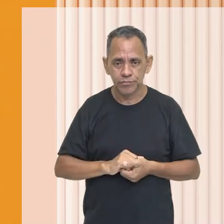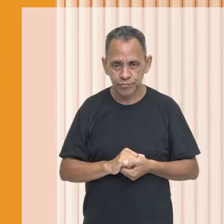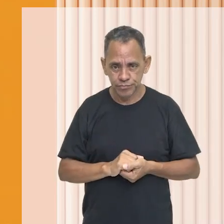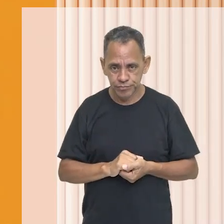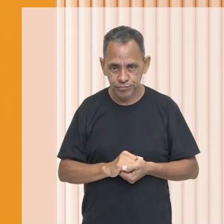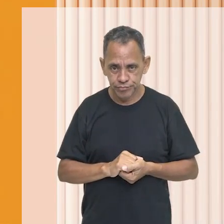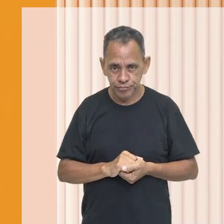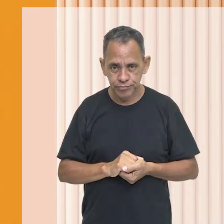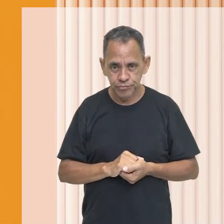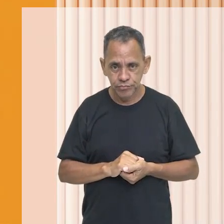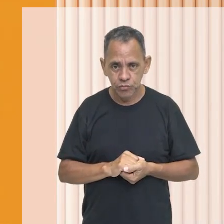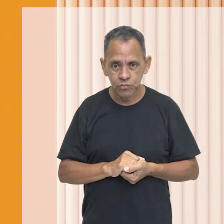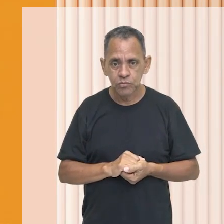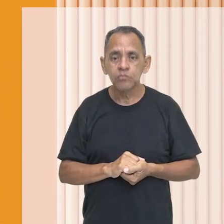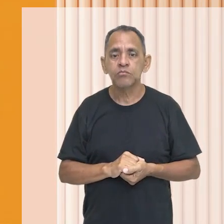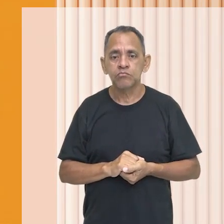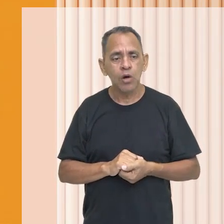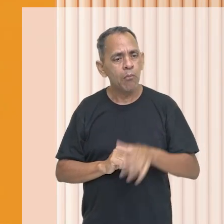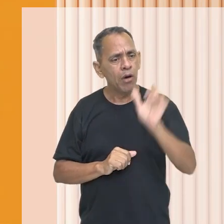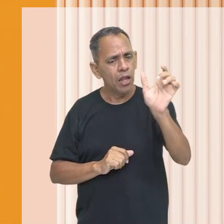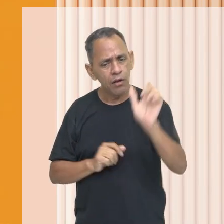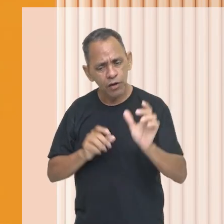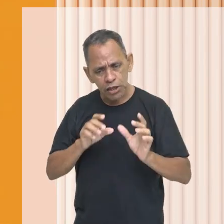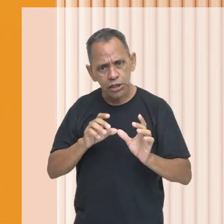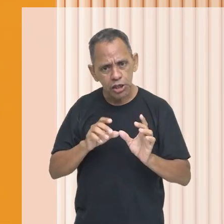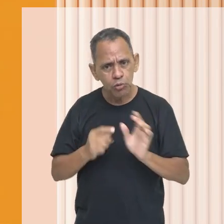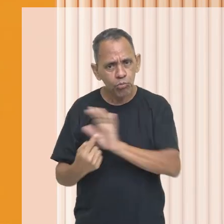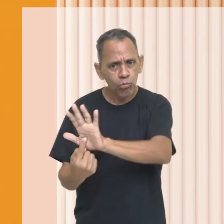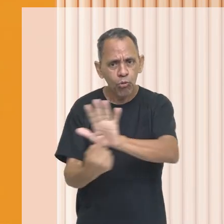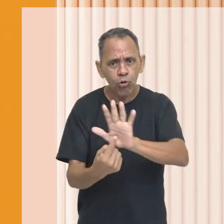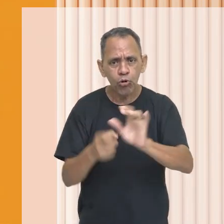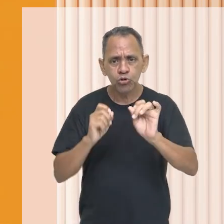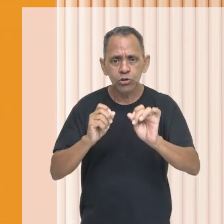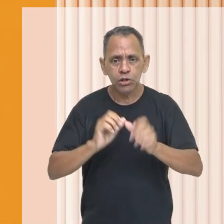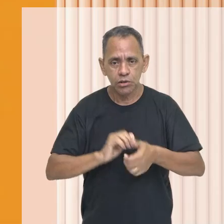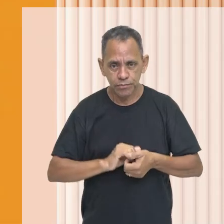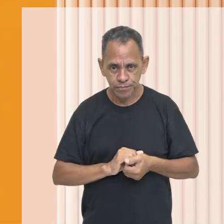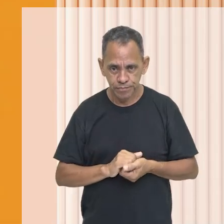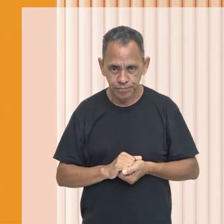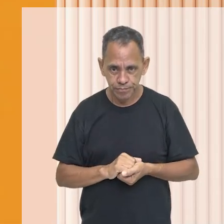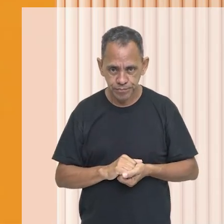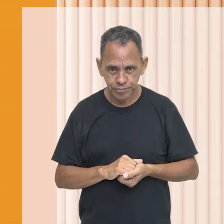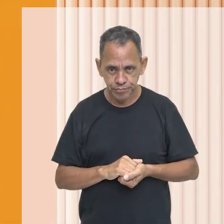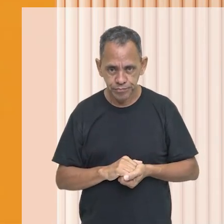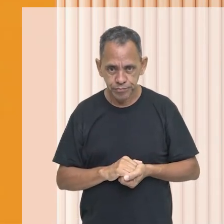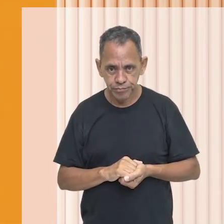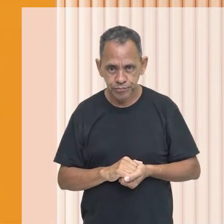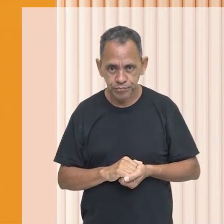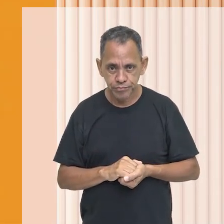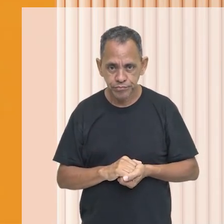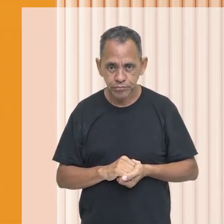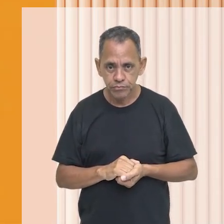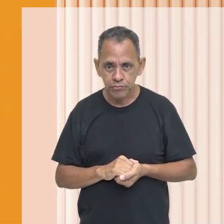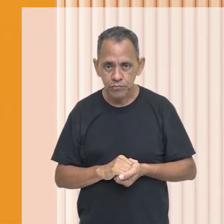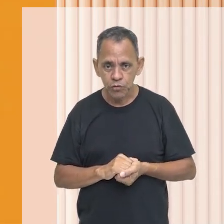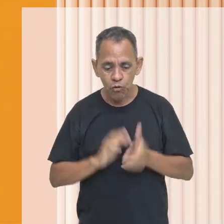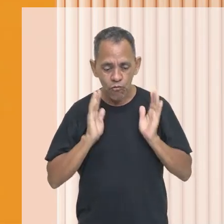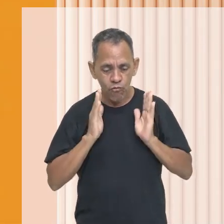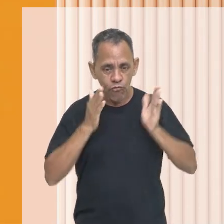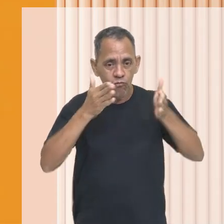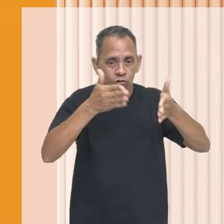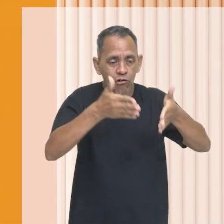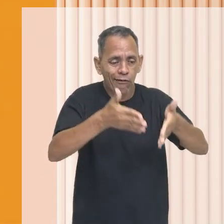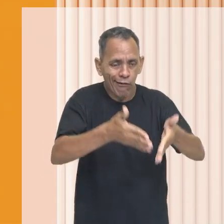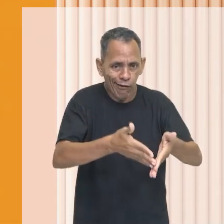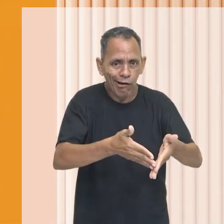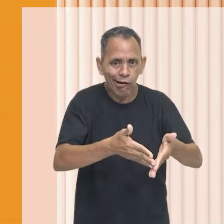que define, é um termo, na verdade, não vou dizer que define, mas é um termo que está estritamente conectado a